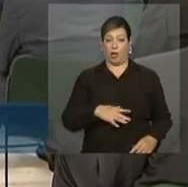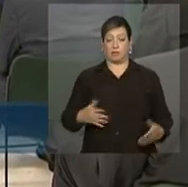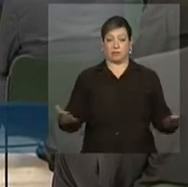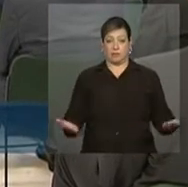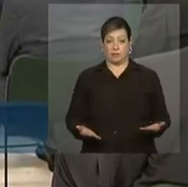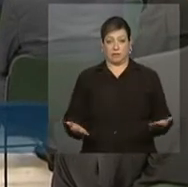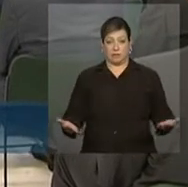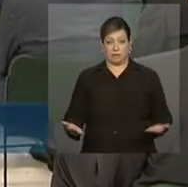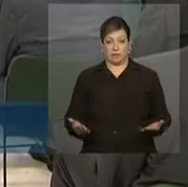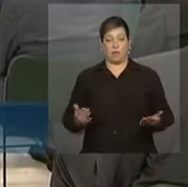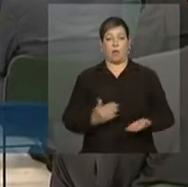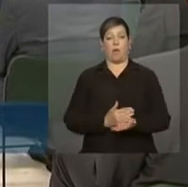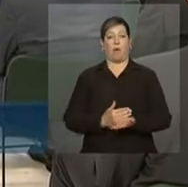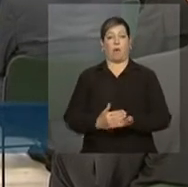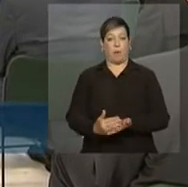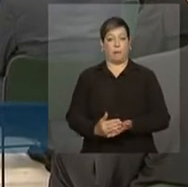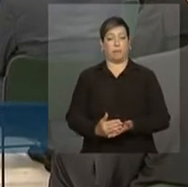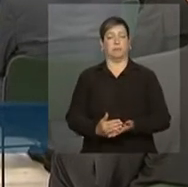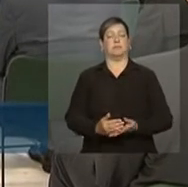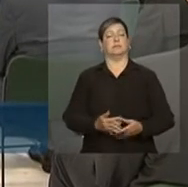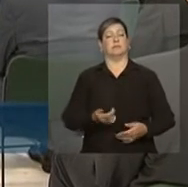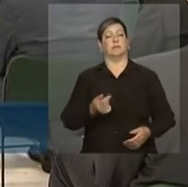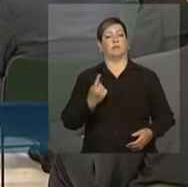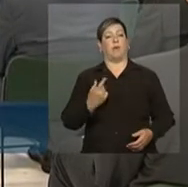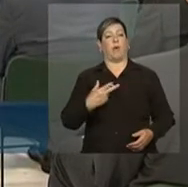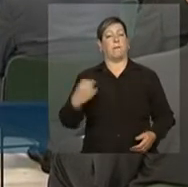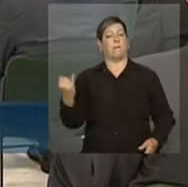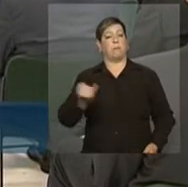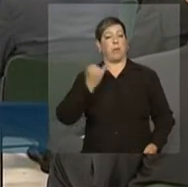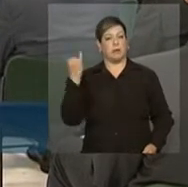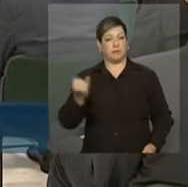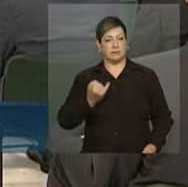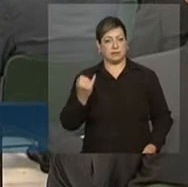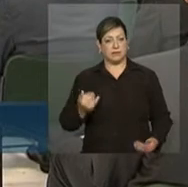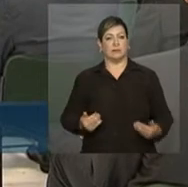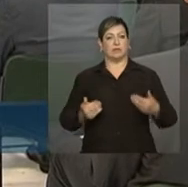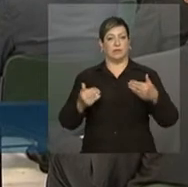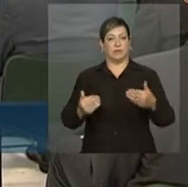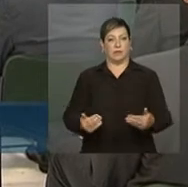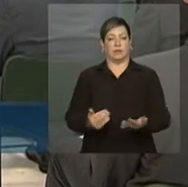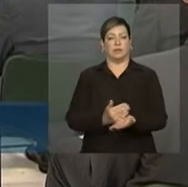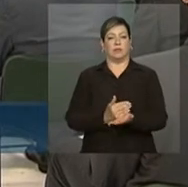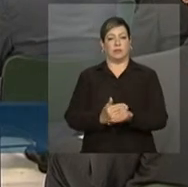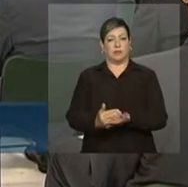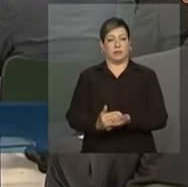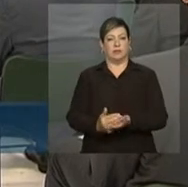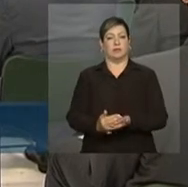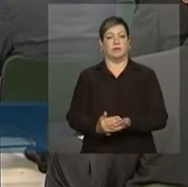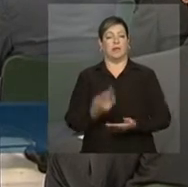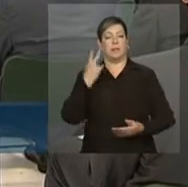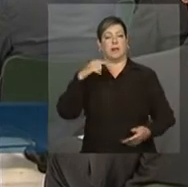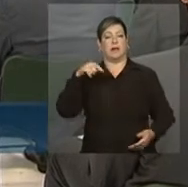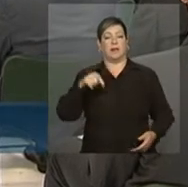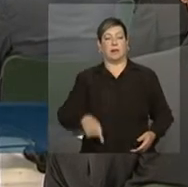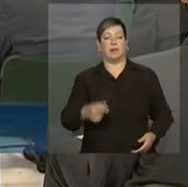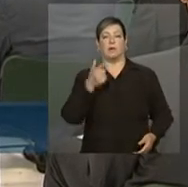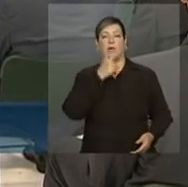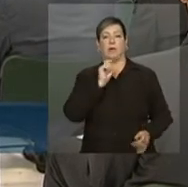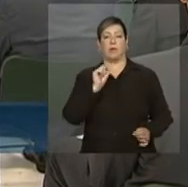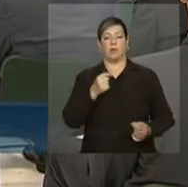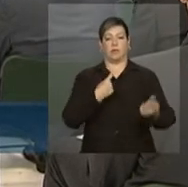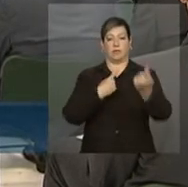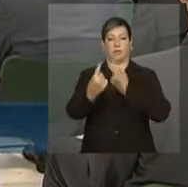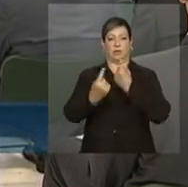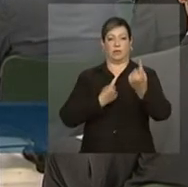passo, mais um passo importante no processo que foi iniciado para a concessão de